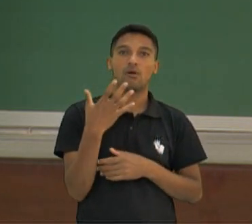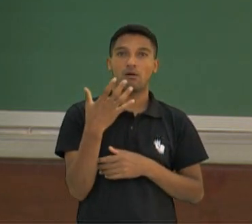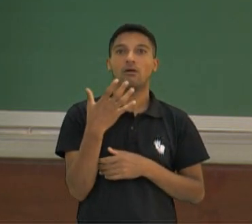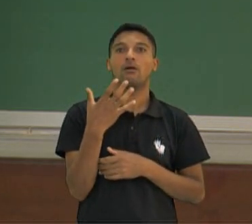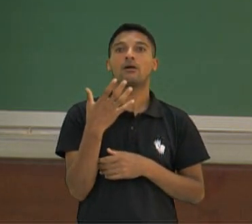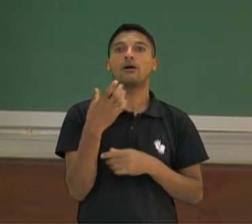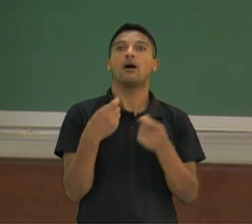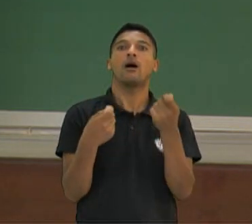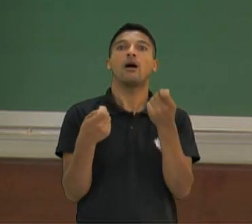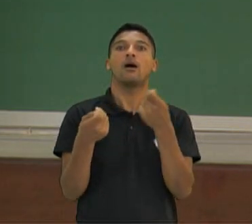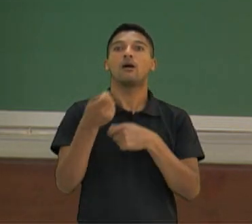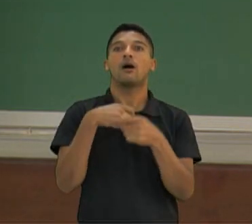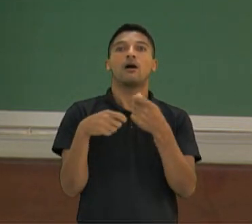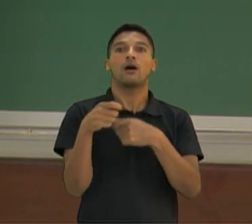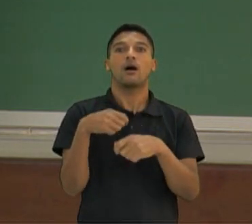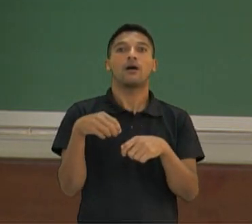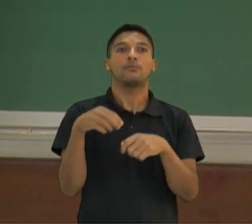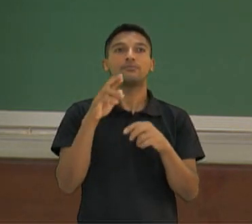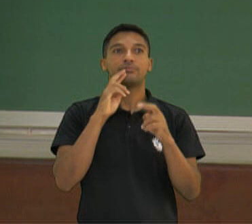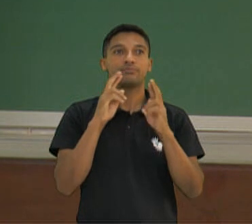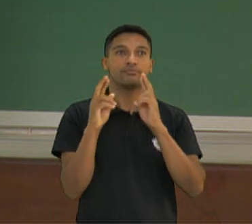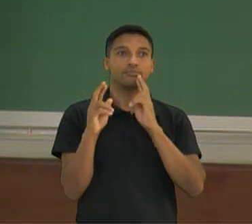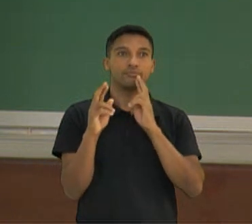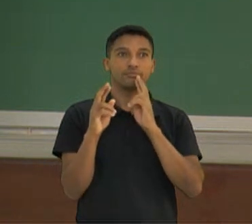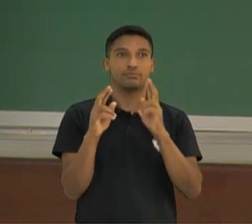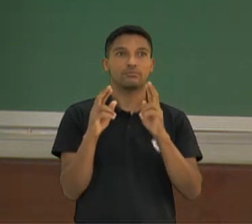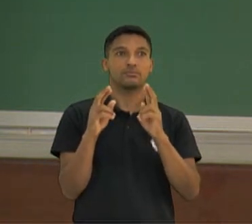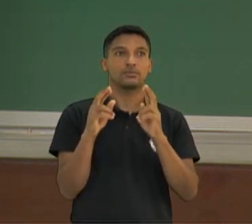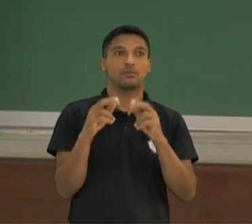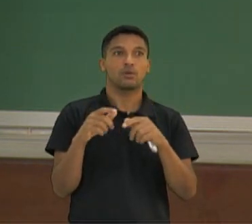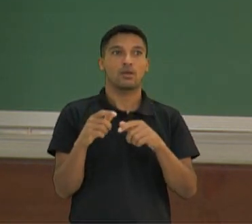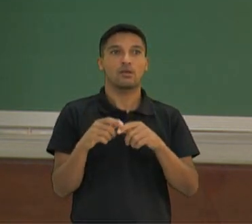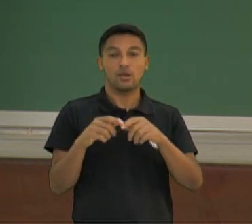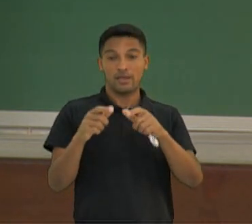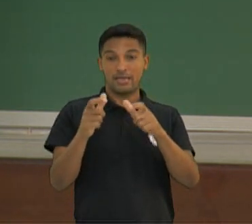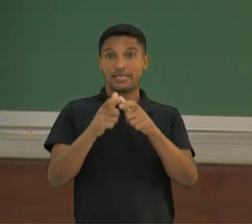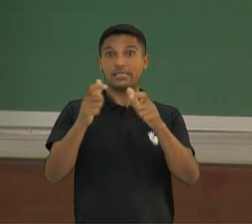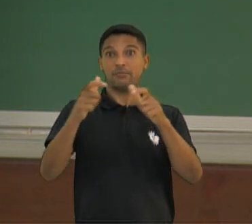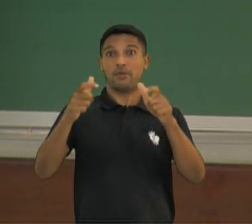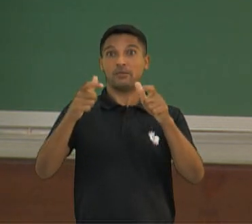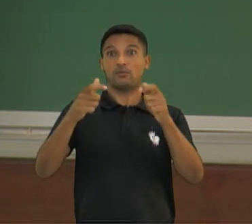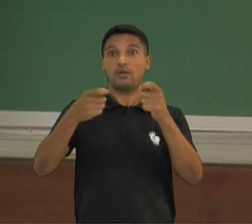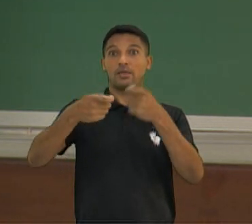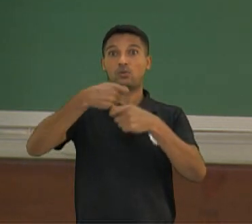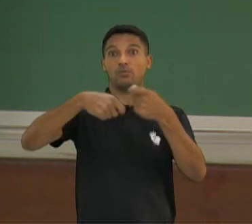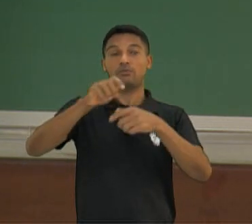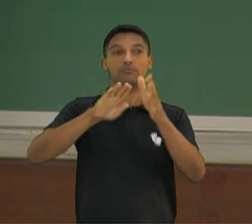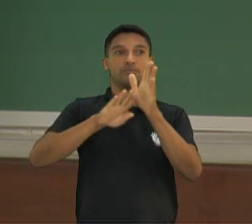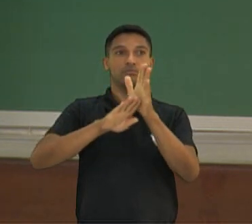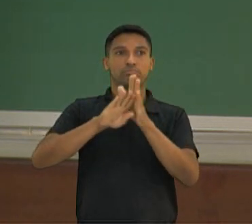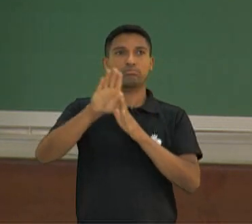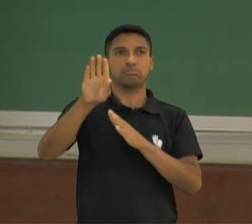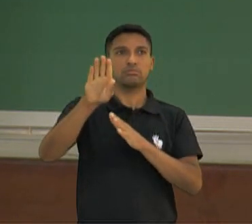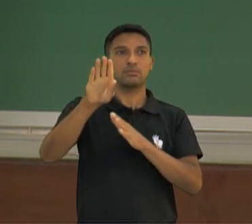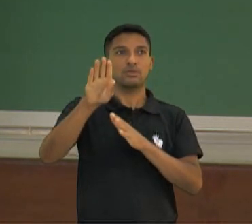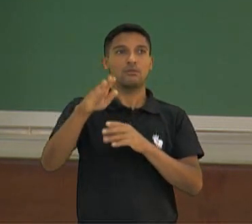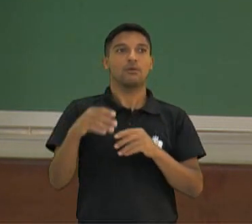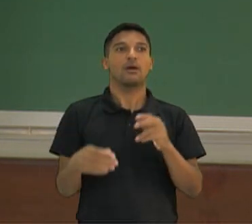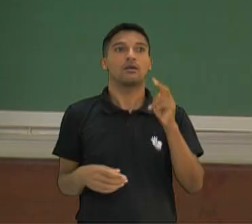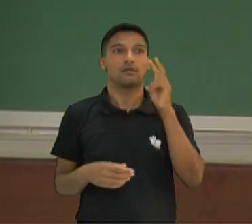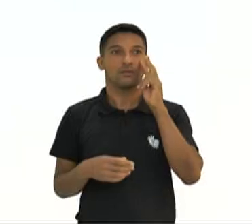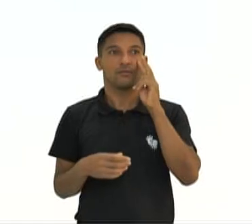das cidades nas atividades letra A de comércio, letra B industriais, letra C nas